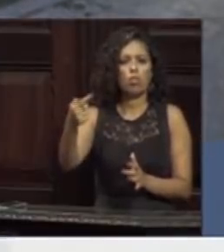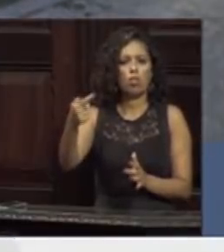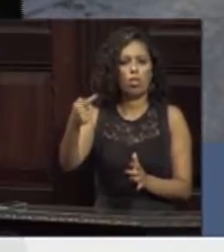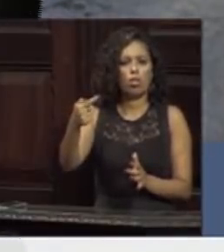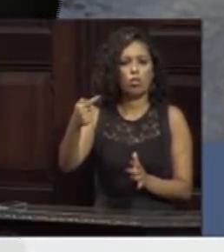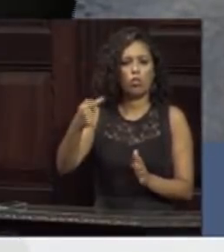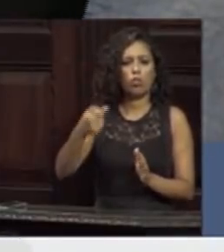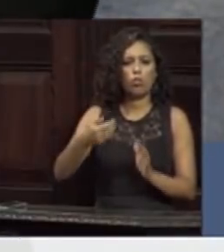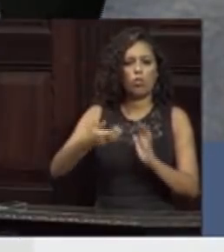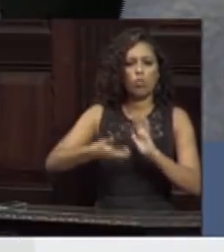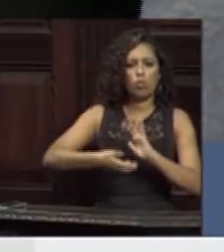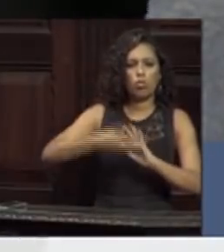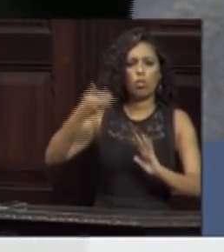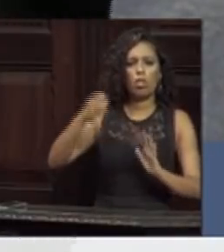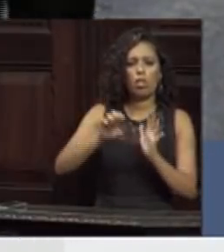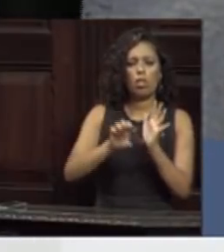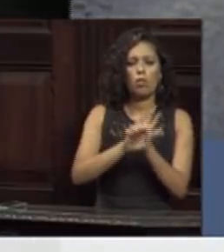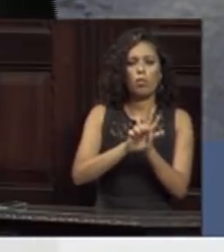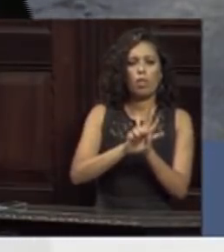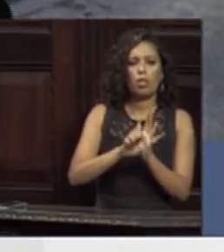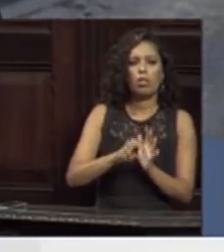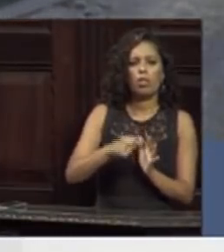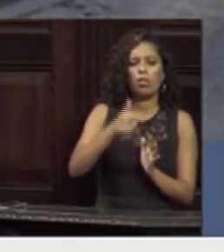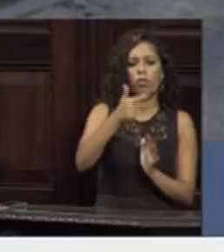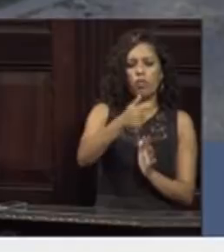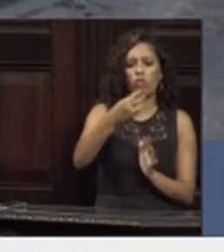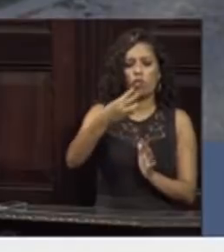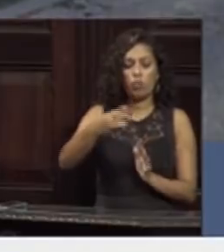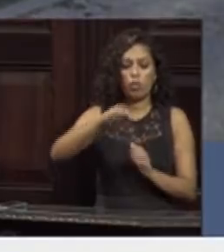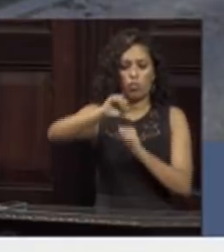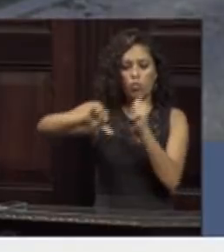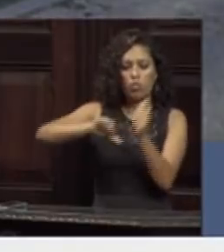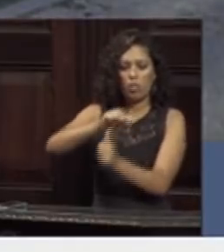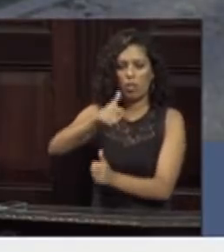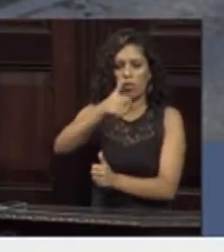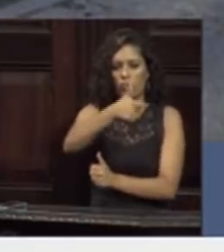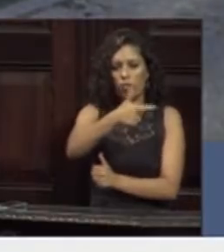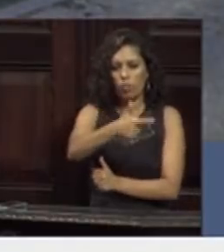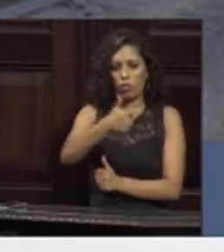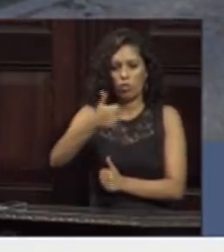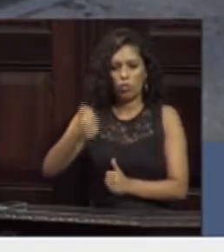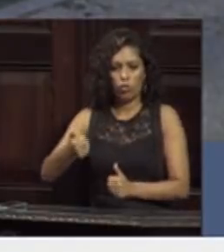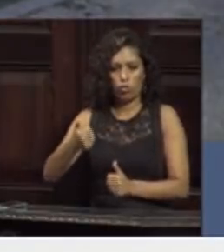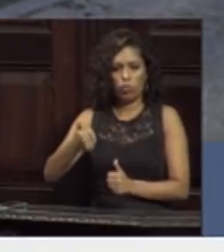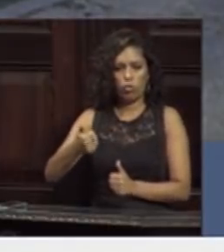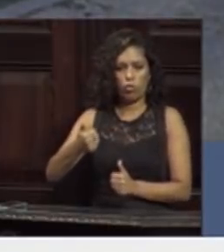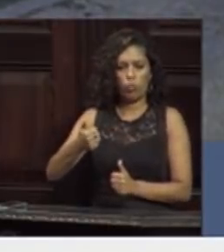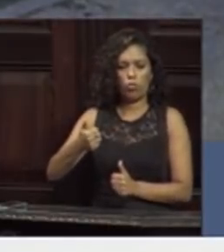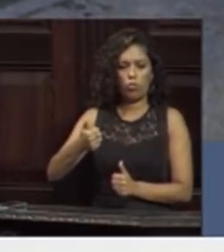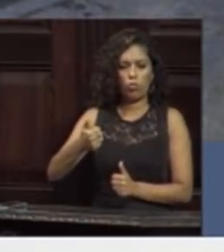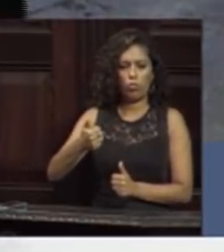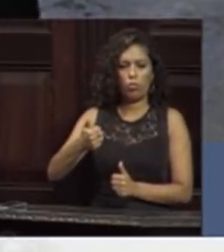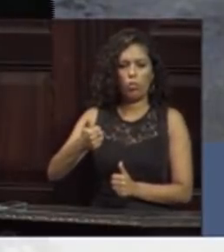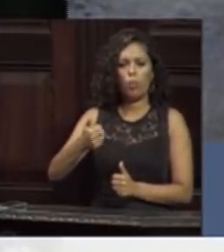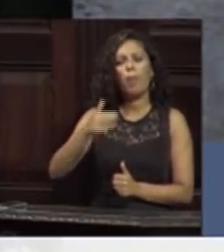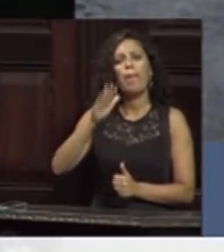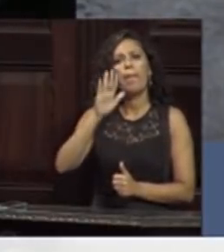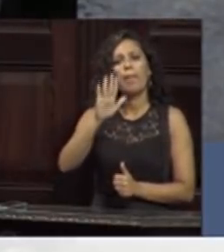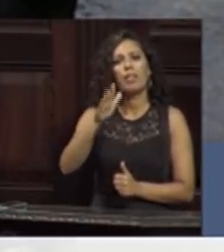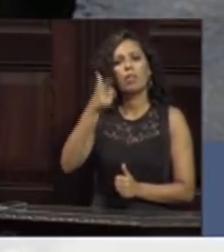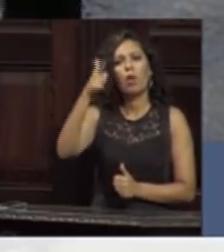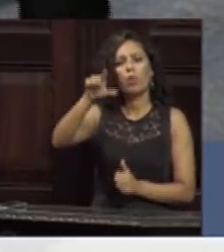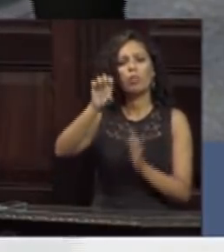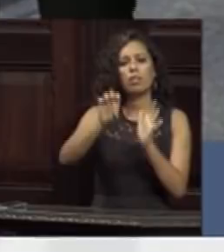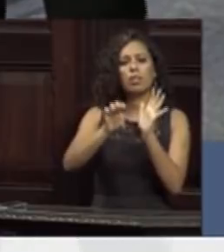emenda 23 pela 21. Contrário às demais emendas, concluindo por